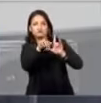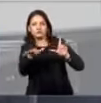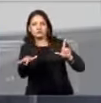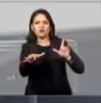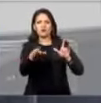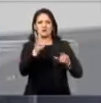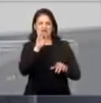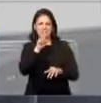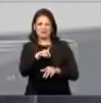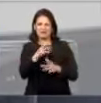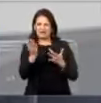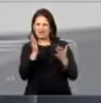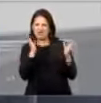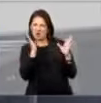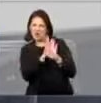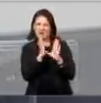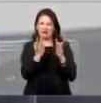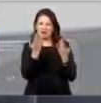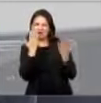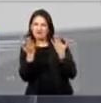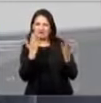um gesto antipatriótico.